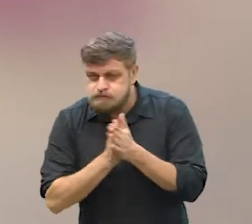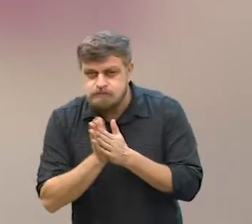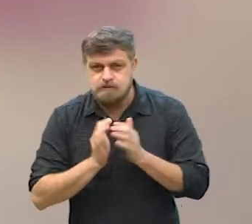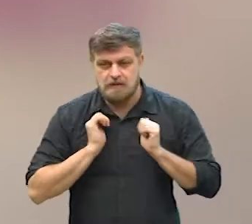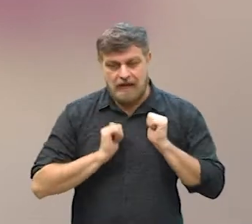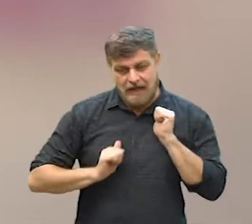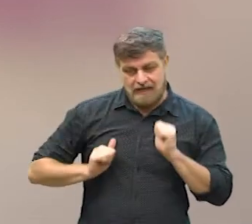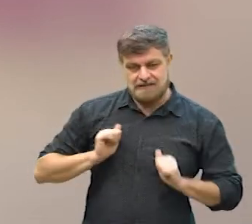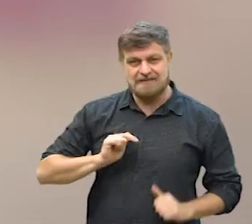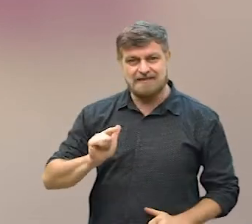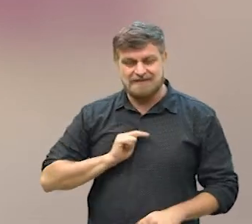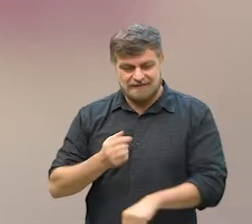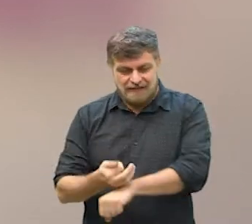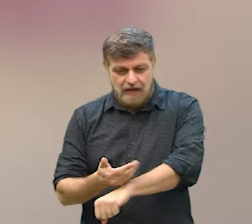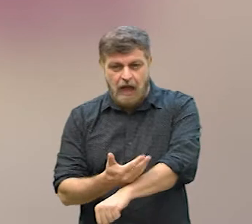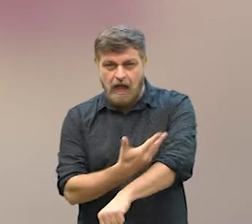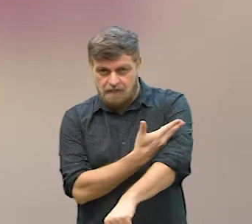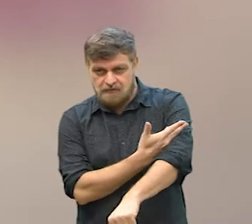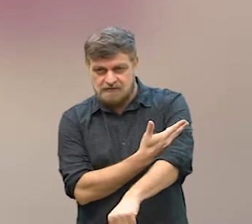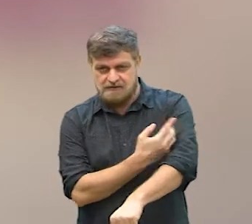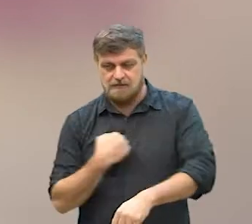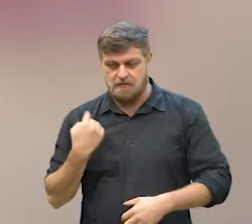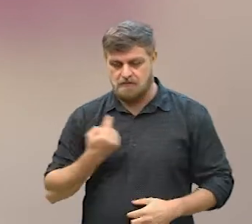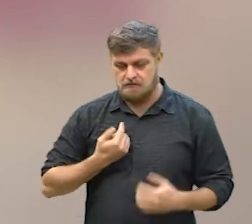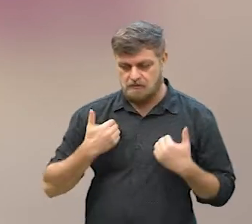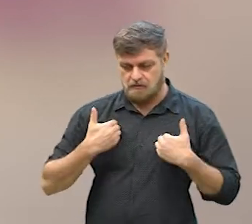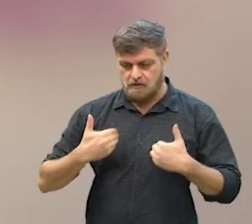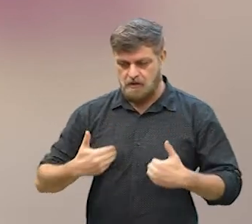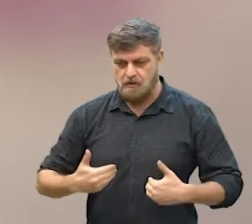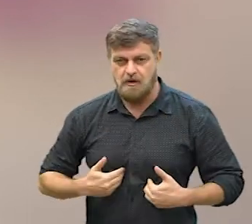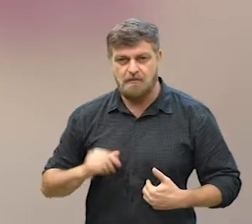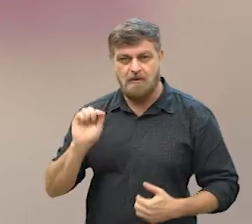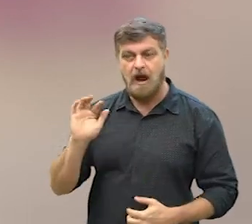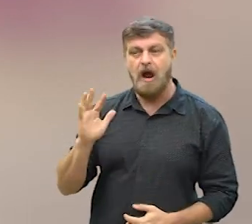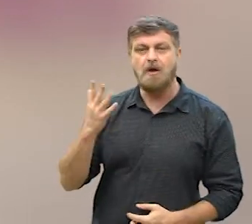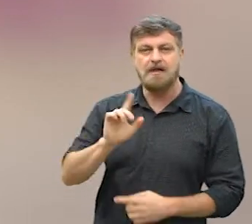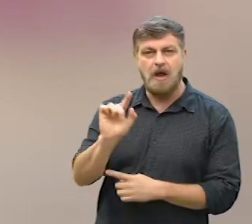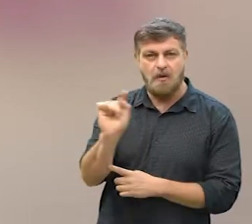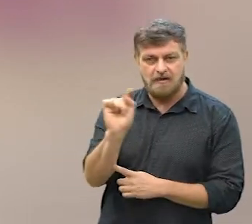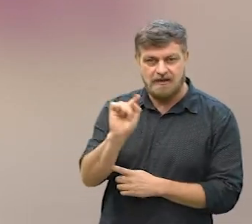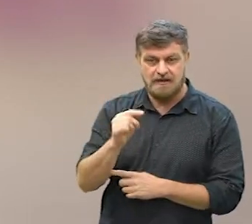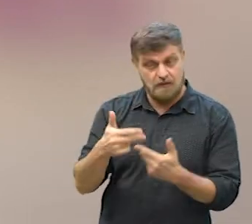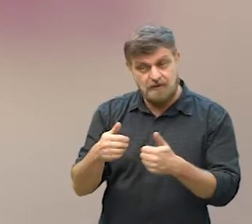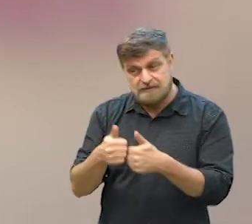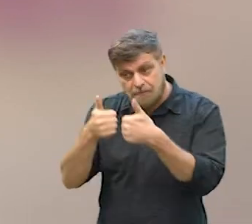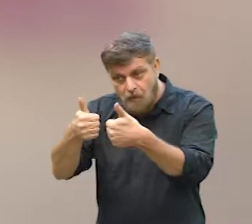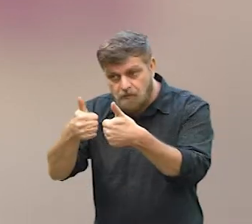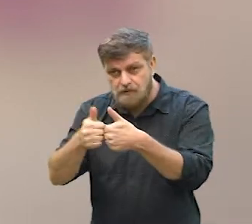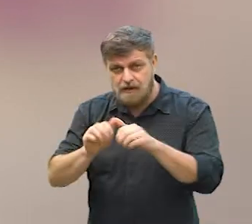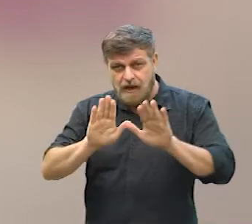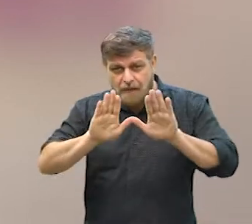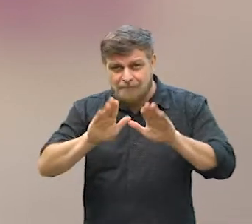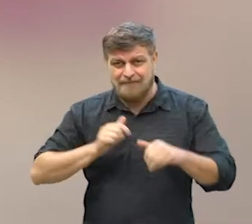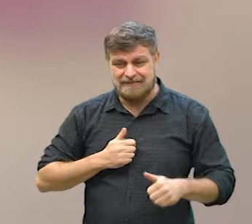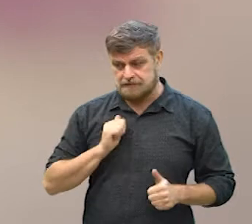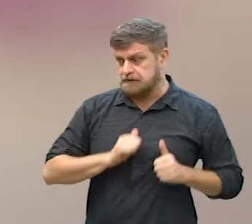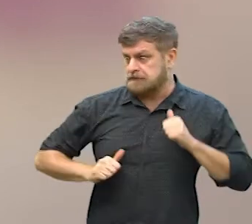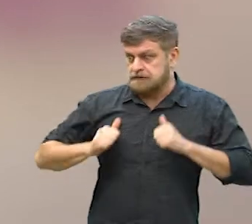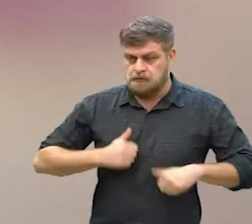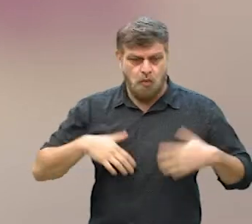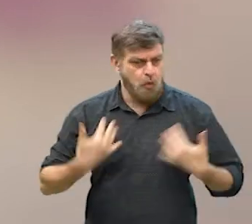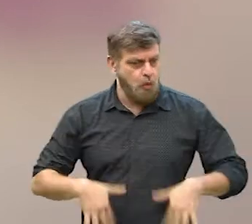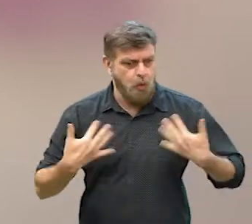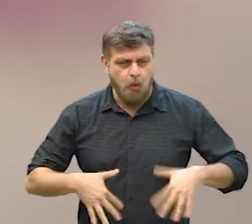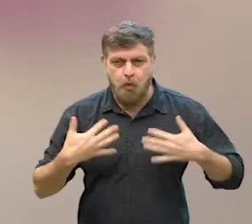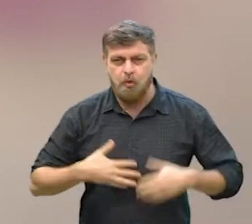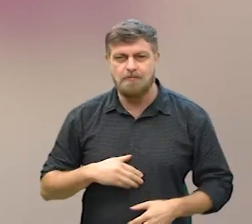ela é boa, porque ela traz algumas emoções para o nosso organismo que acabam sendo positivas. Porém, o